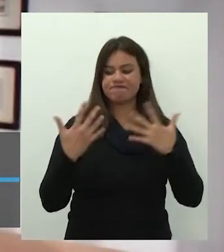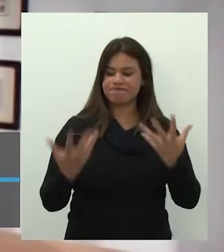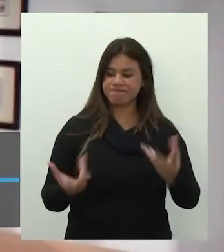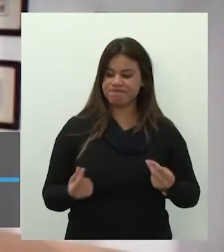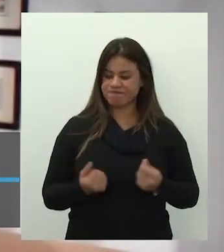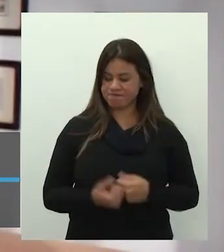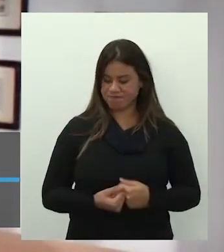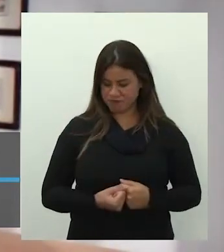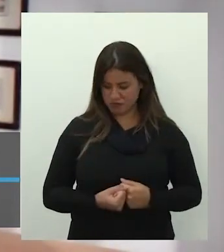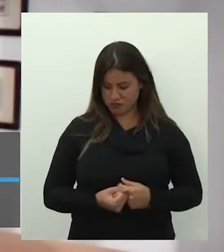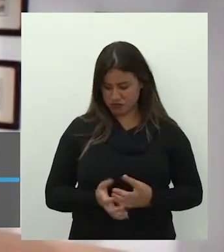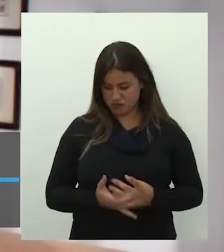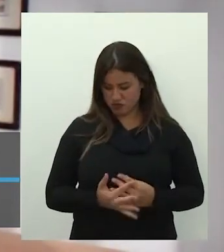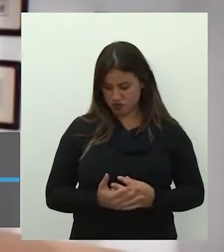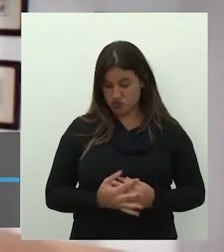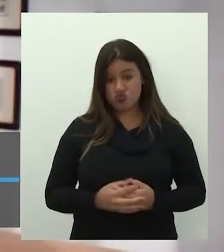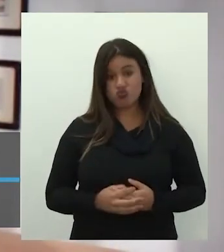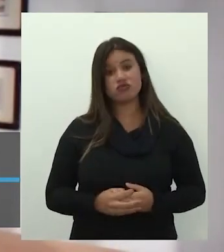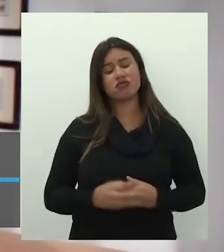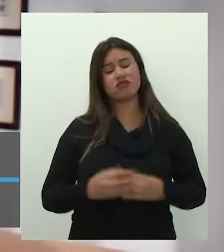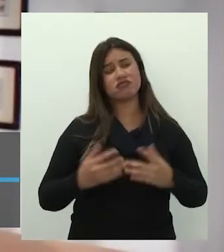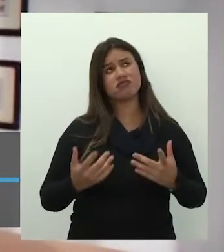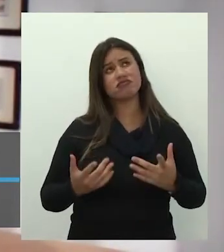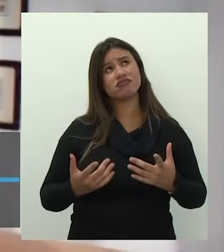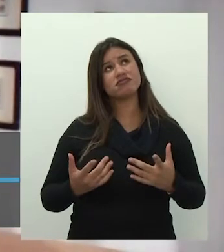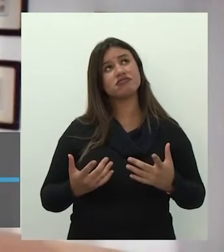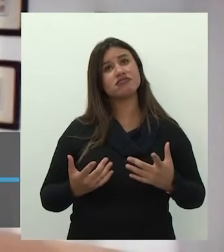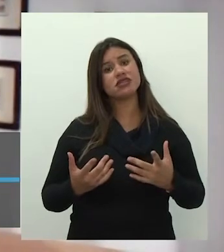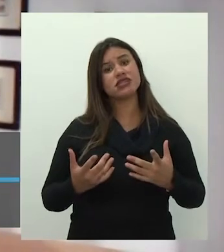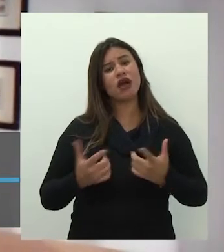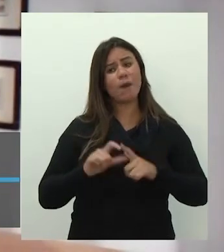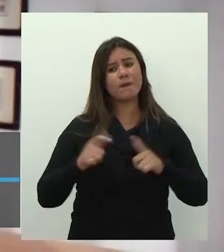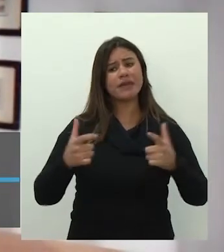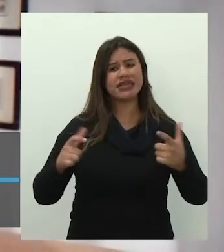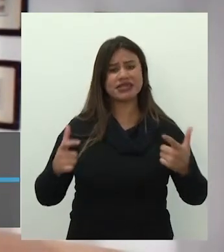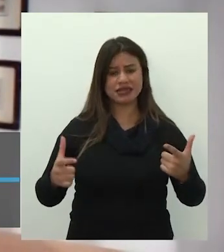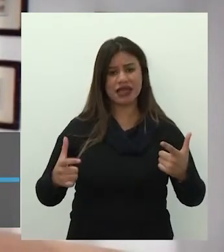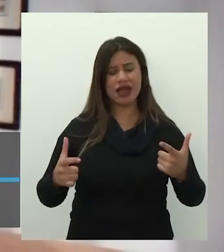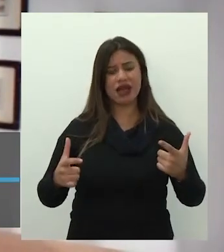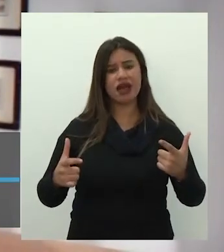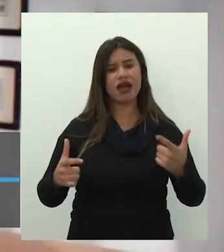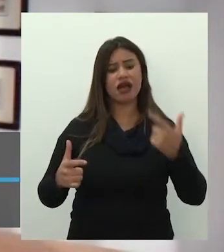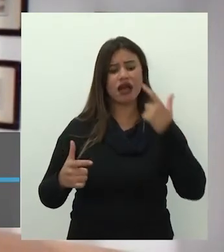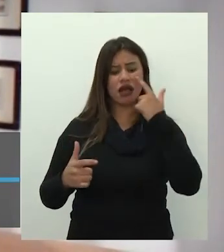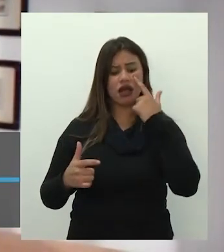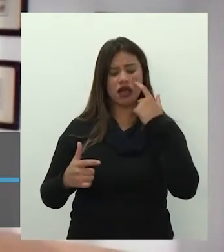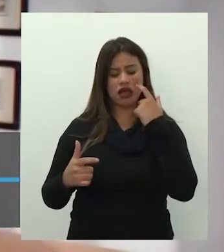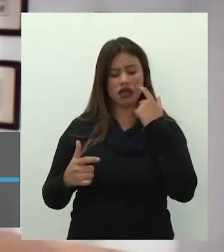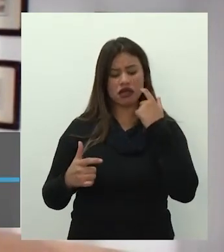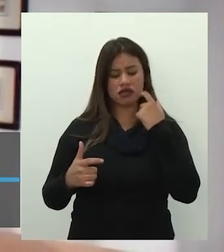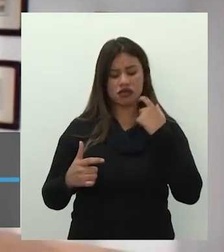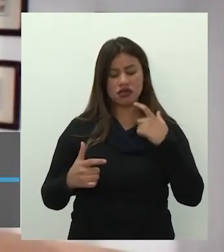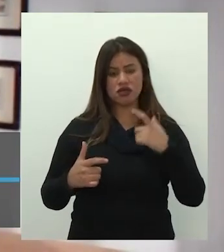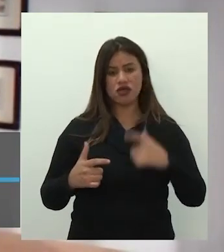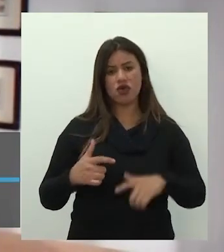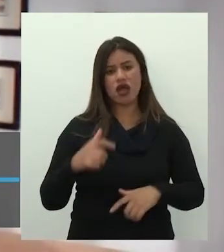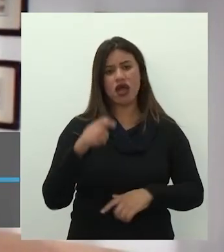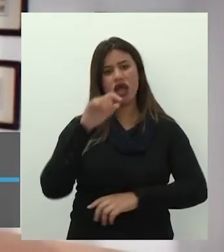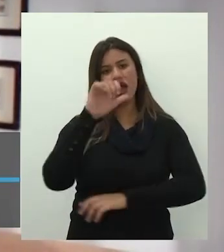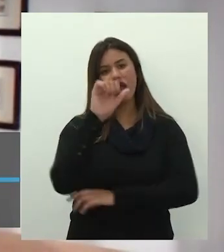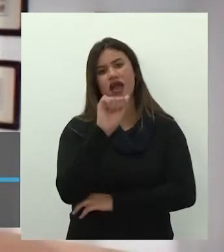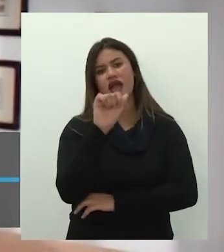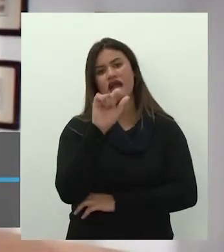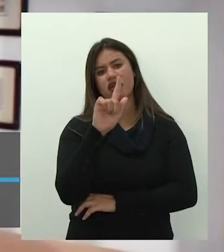a aumentar uma coisa que a gente já nota, que é o ageísmo,